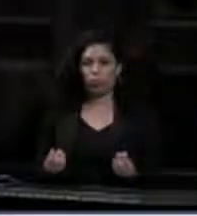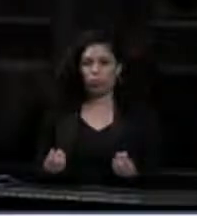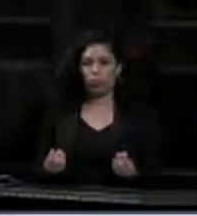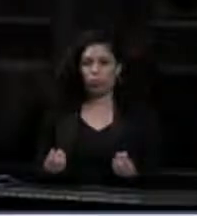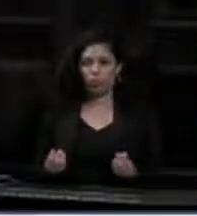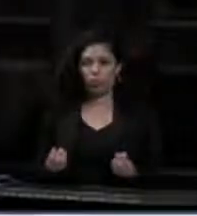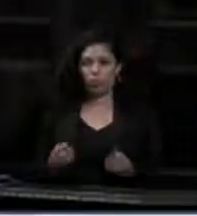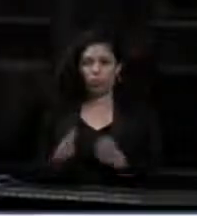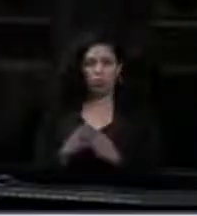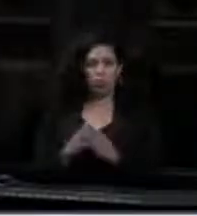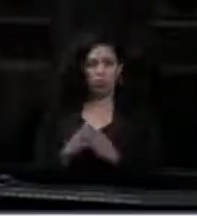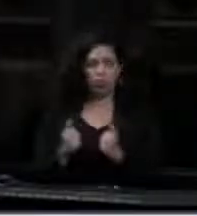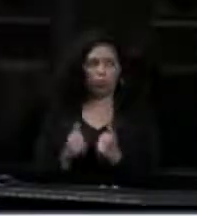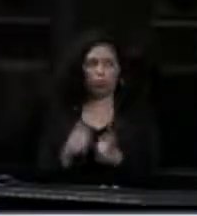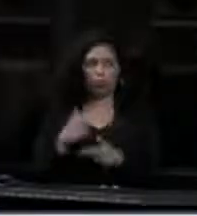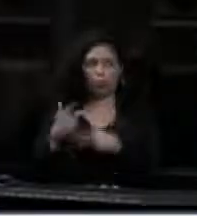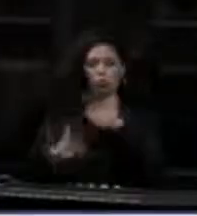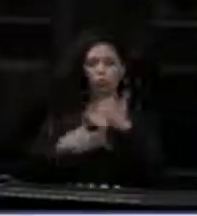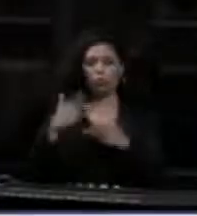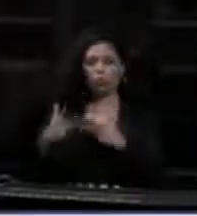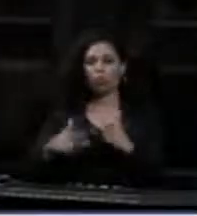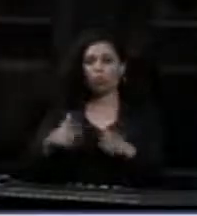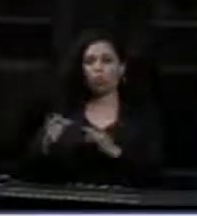candidatura do haddad